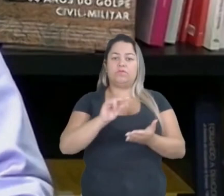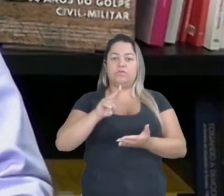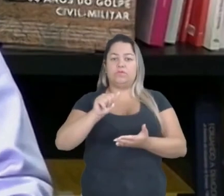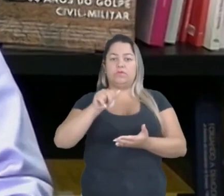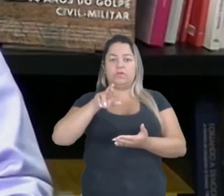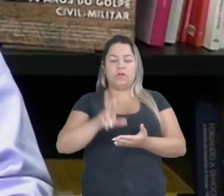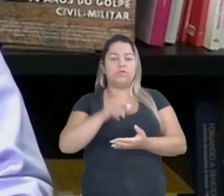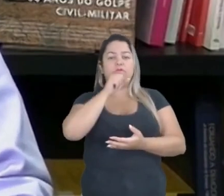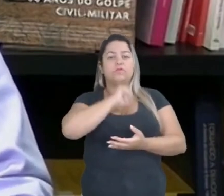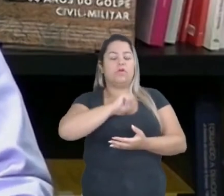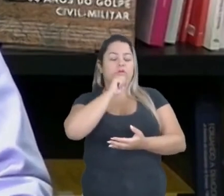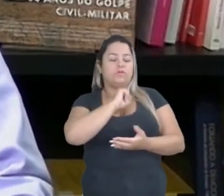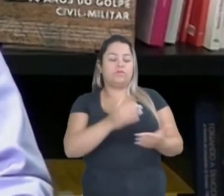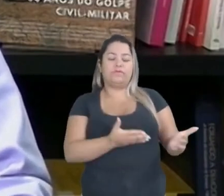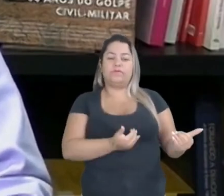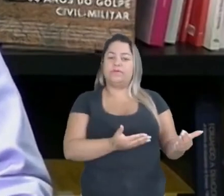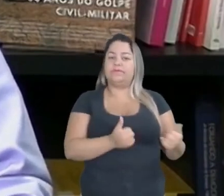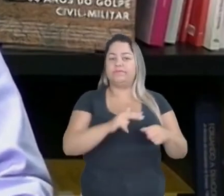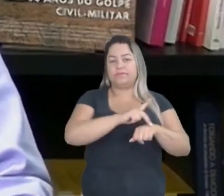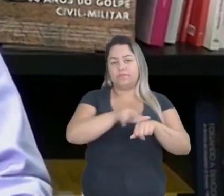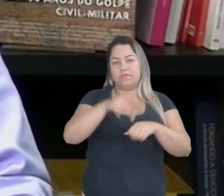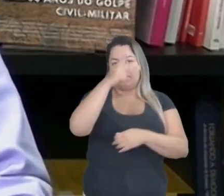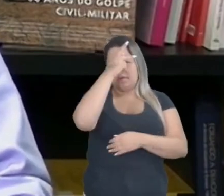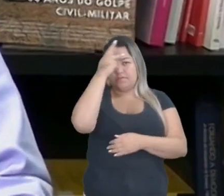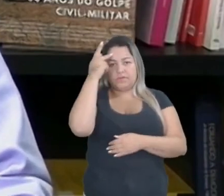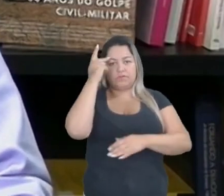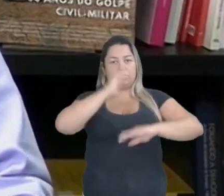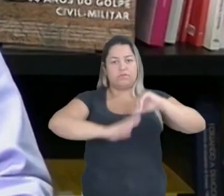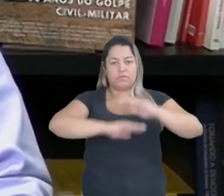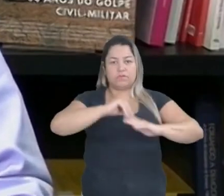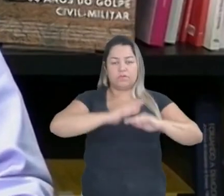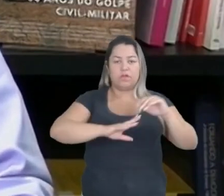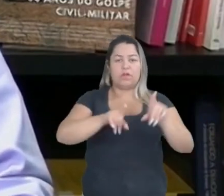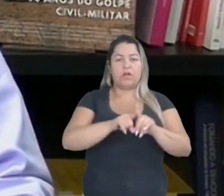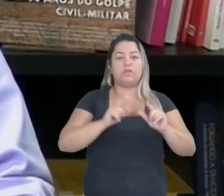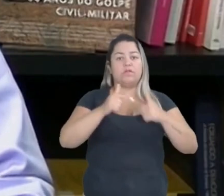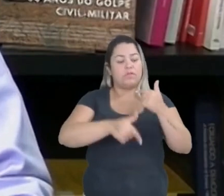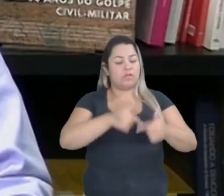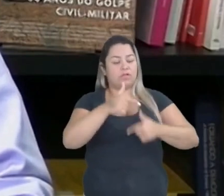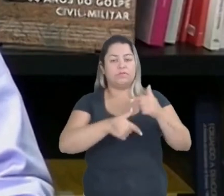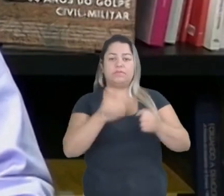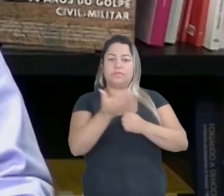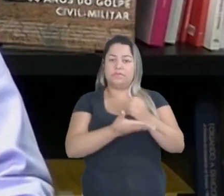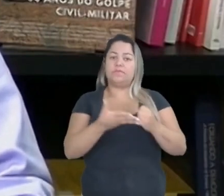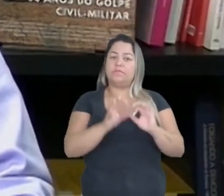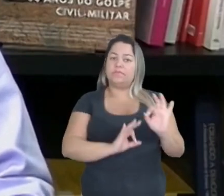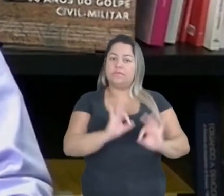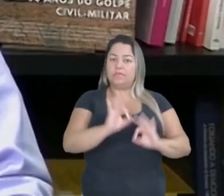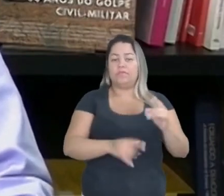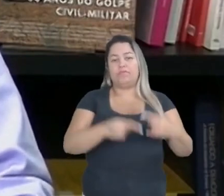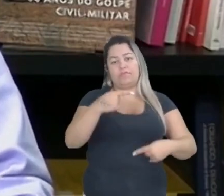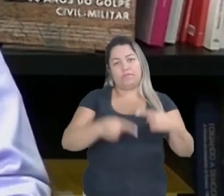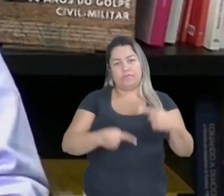tanto de idosos, de infância, enfim, são pessoas que estão atuando no trabalho de base, na organização